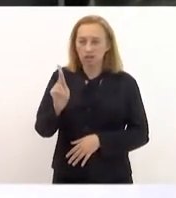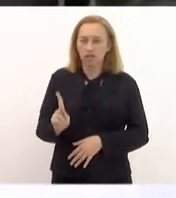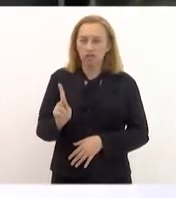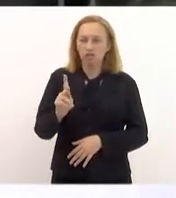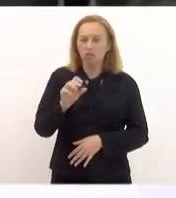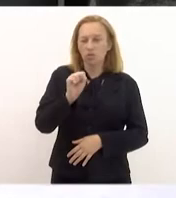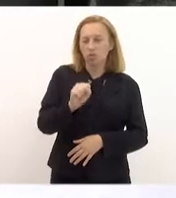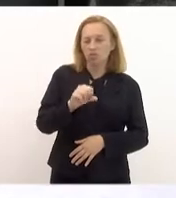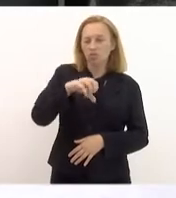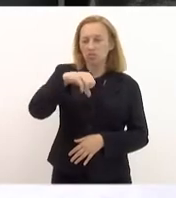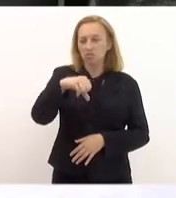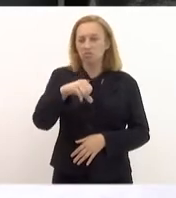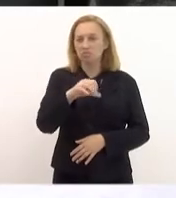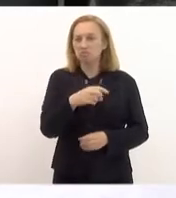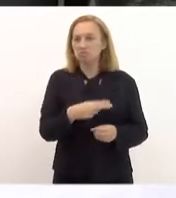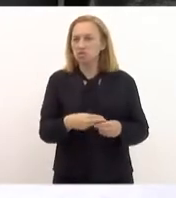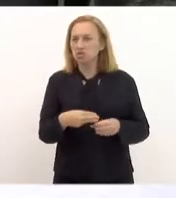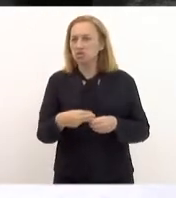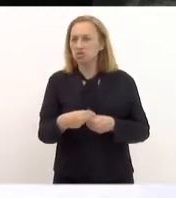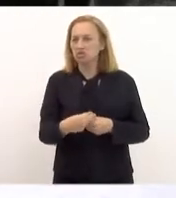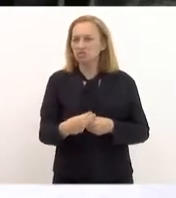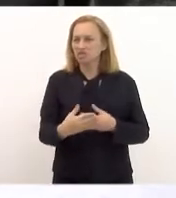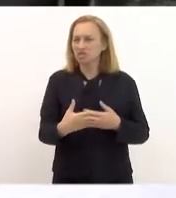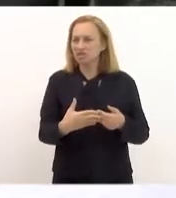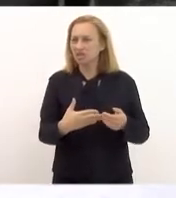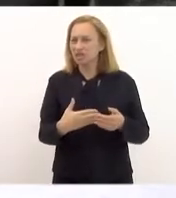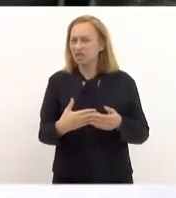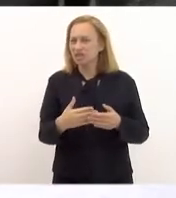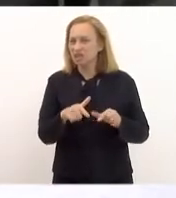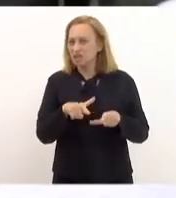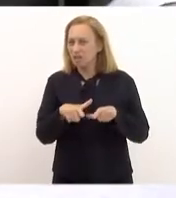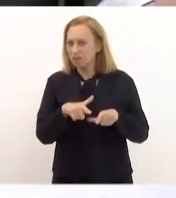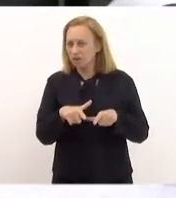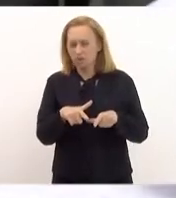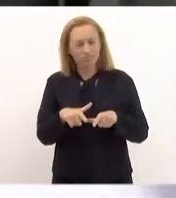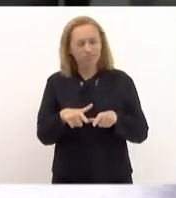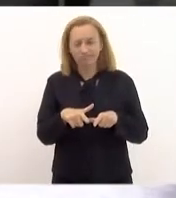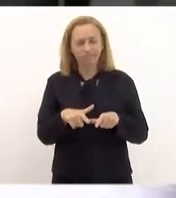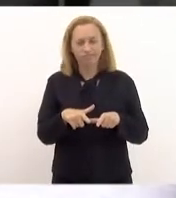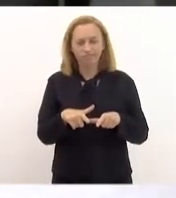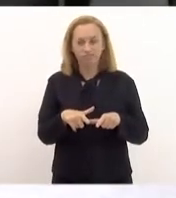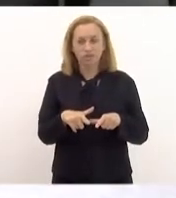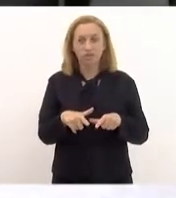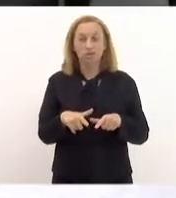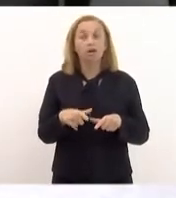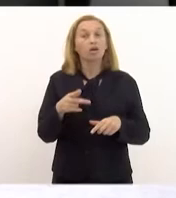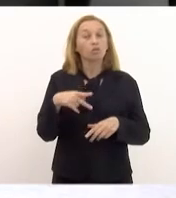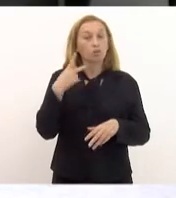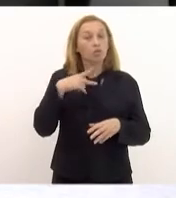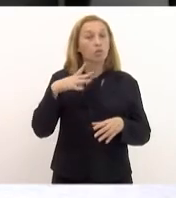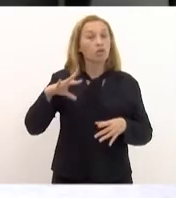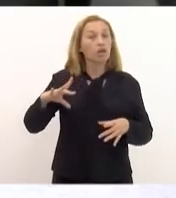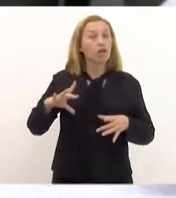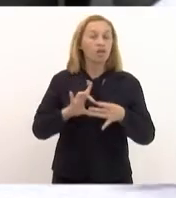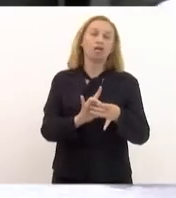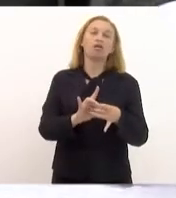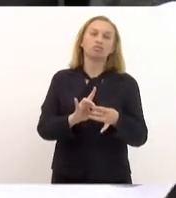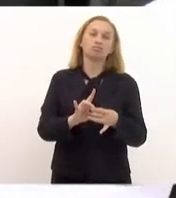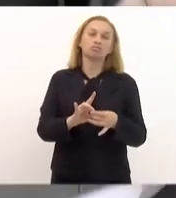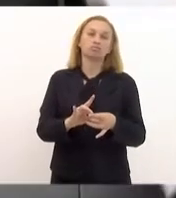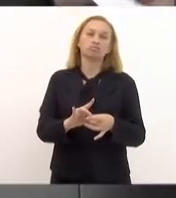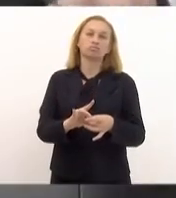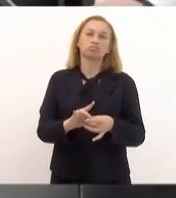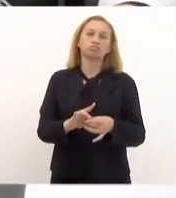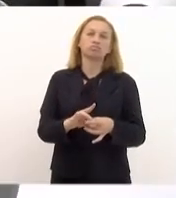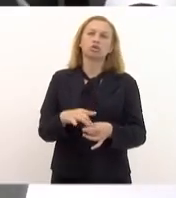municípios. Não é um trabalho qualquer, vai requerer uma política integrada. Né? O